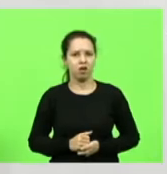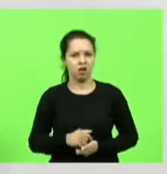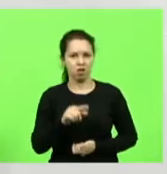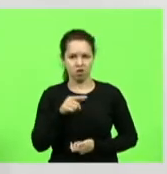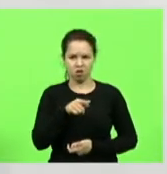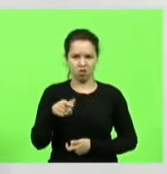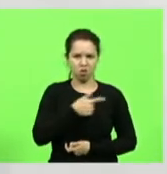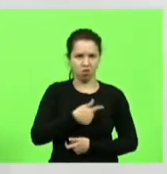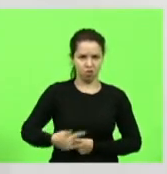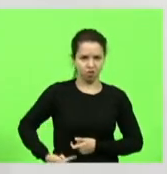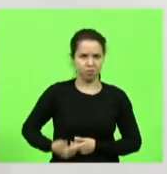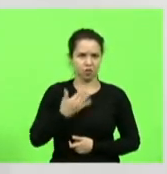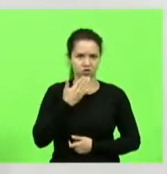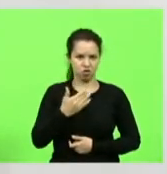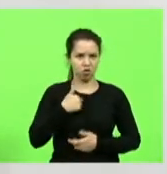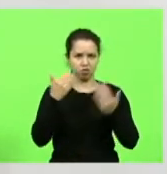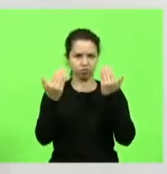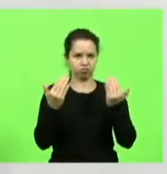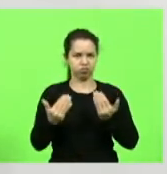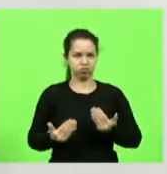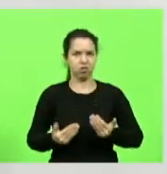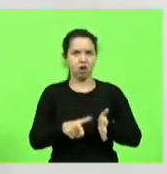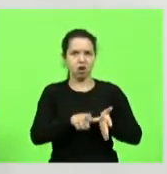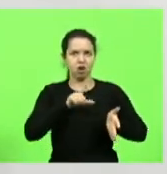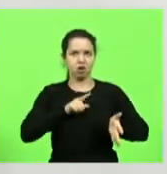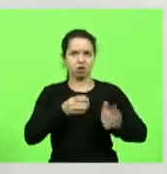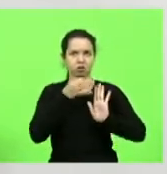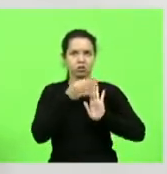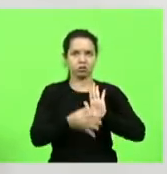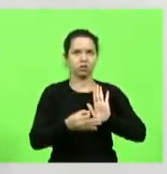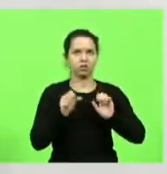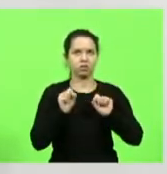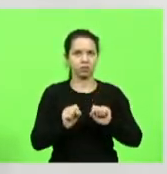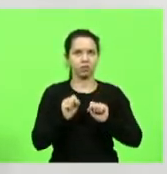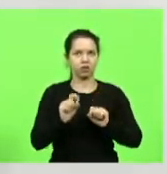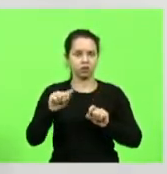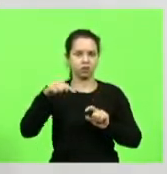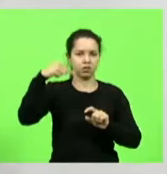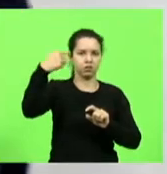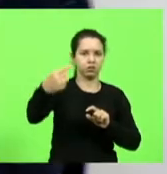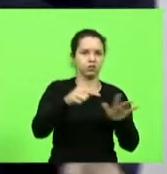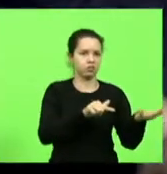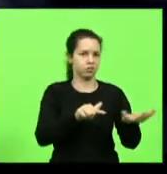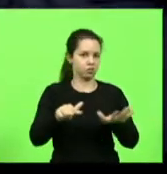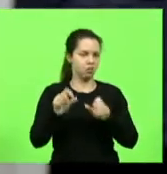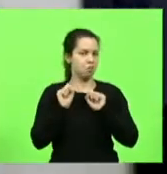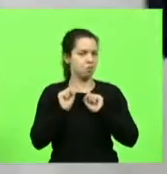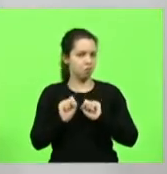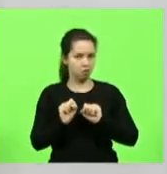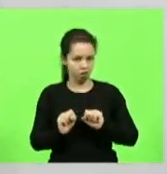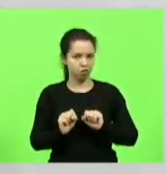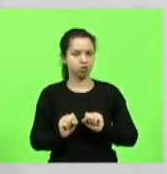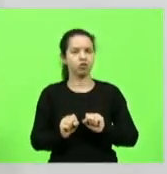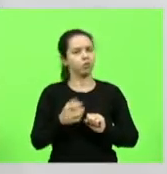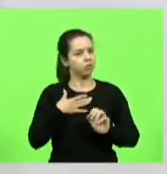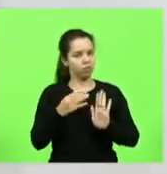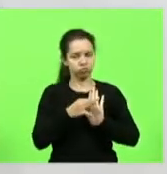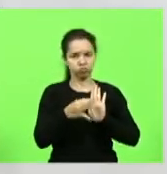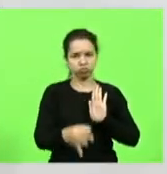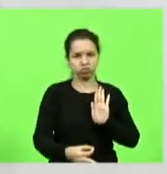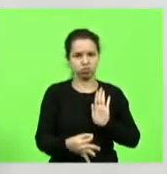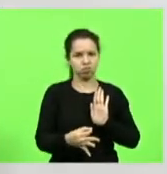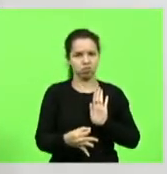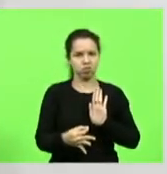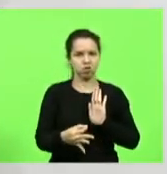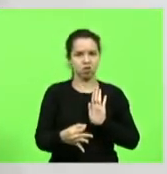do governo pediu para eu adiantar o meu parecer. Eu podia ficar com o meu parecer até semana que vem. E não é por pressão de covarde,